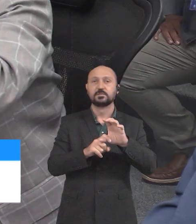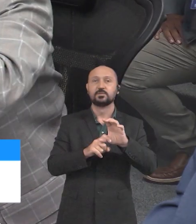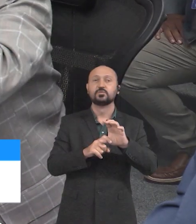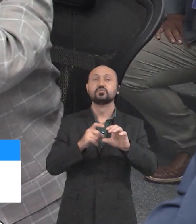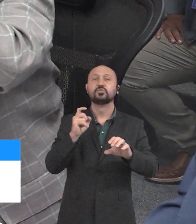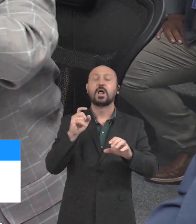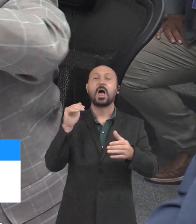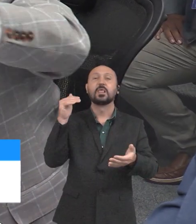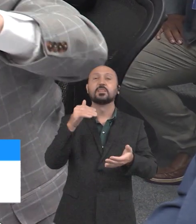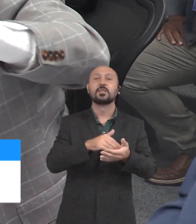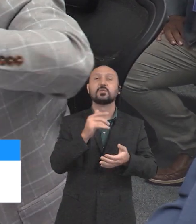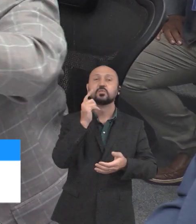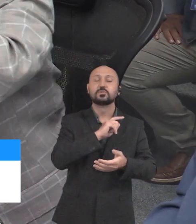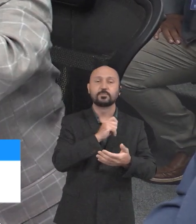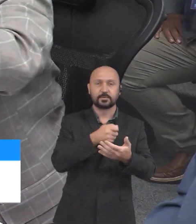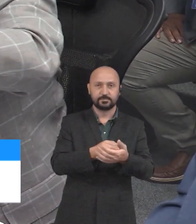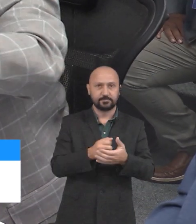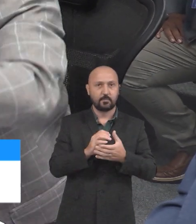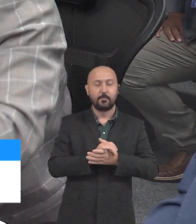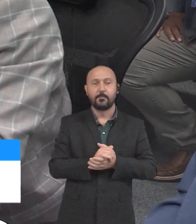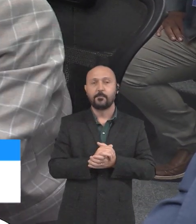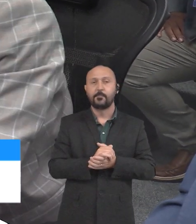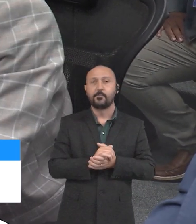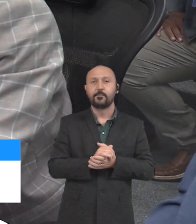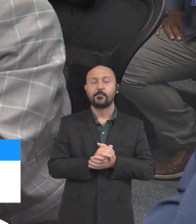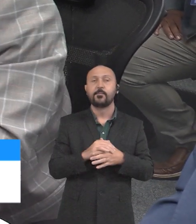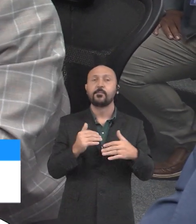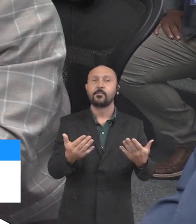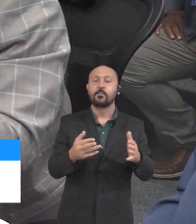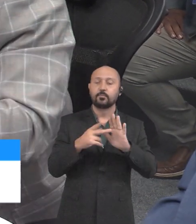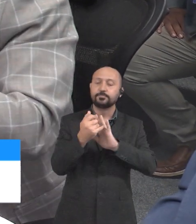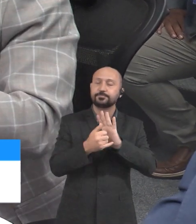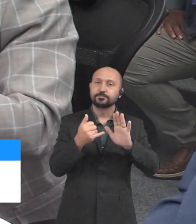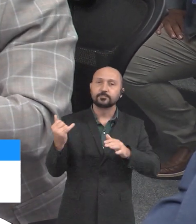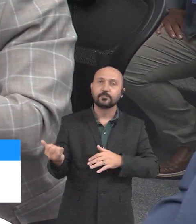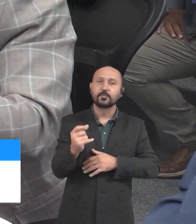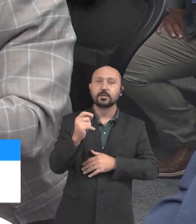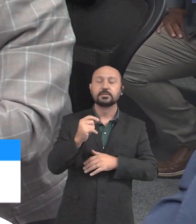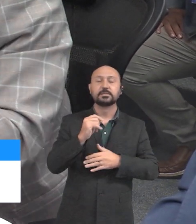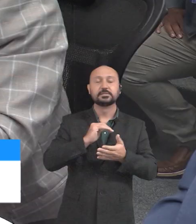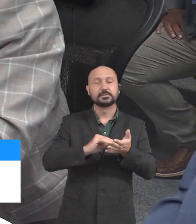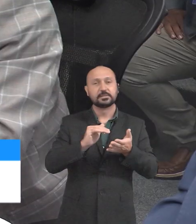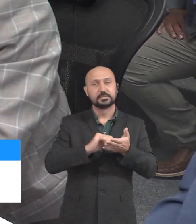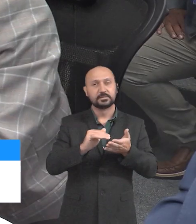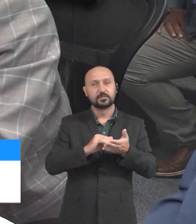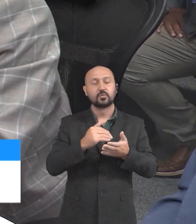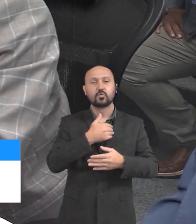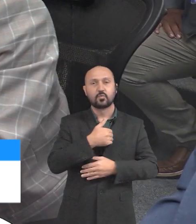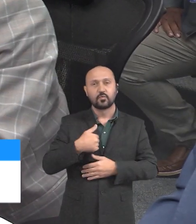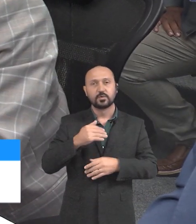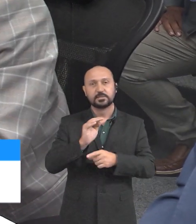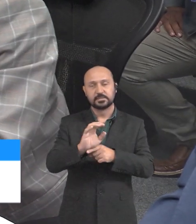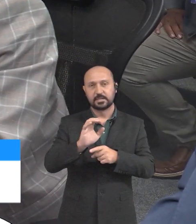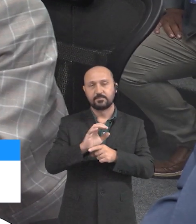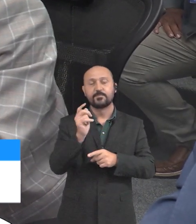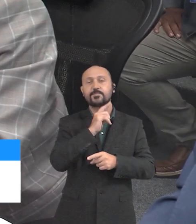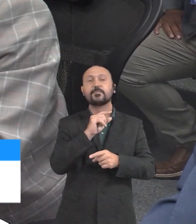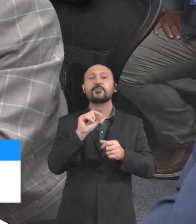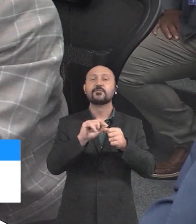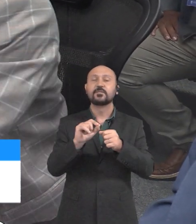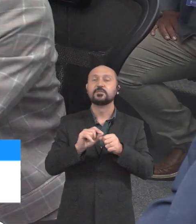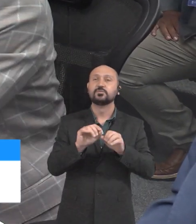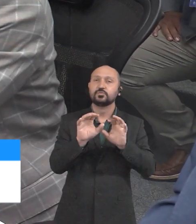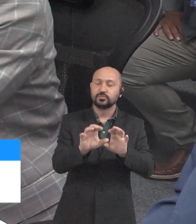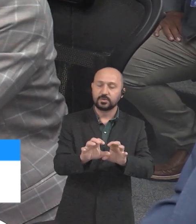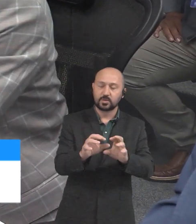devedor contumaz suspensa até que ele quite os seus débitos. Ou seja, é um projeto importante da Secretaria de Fazenda e do Governo do